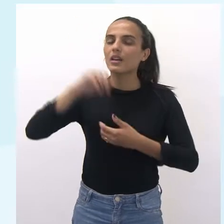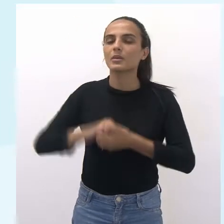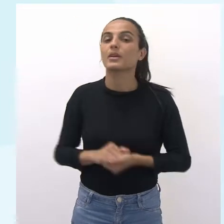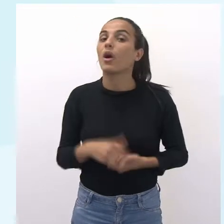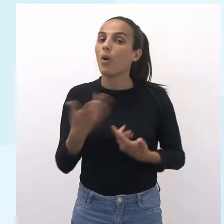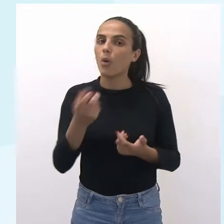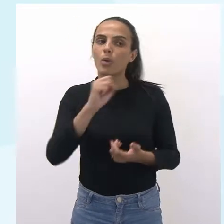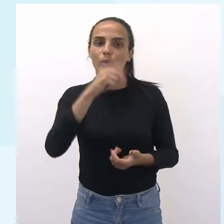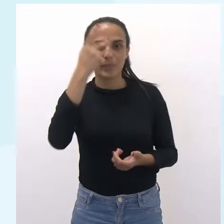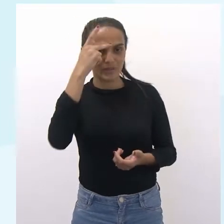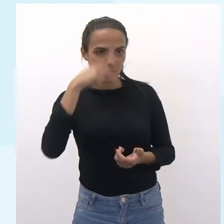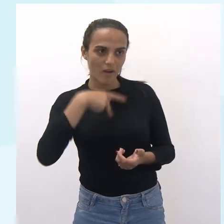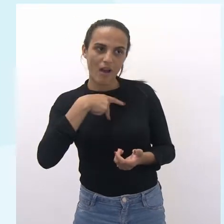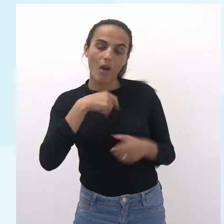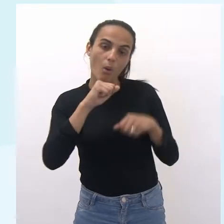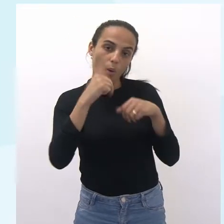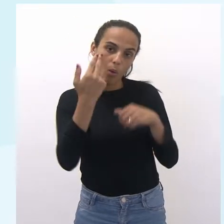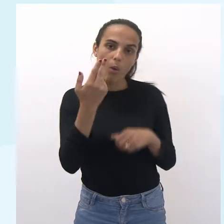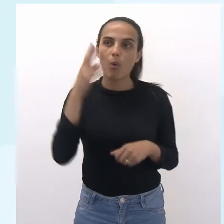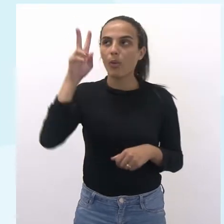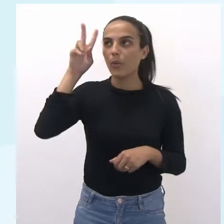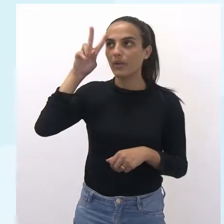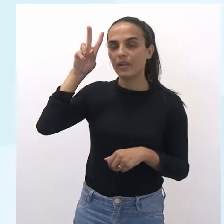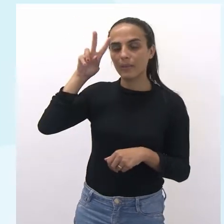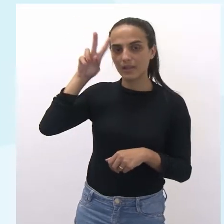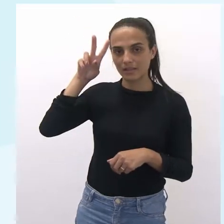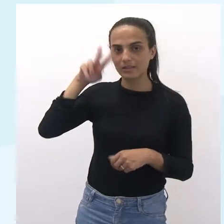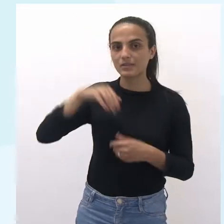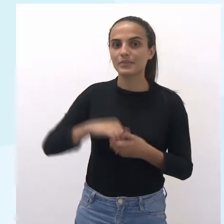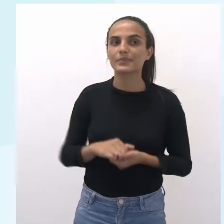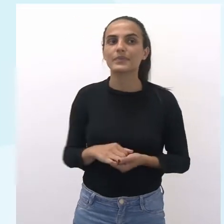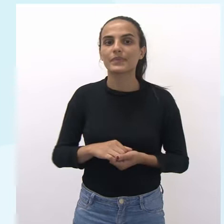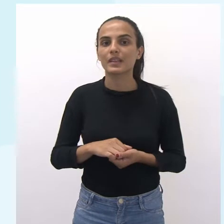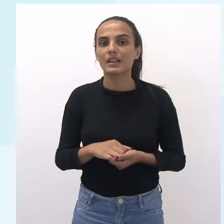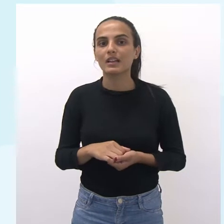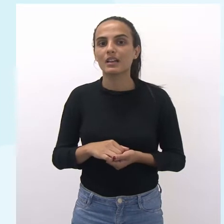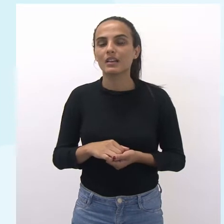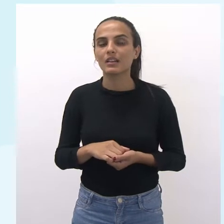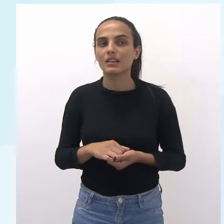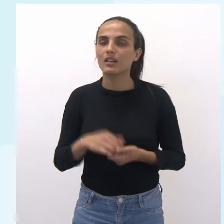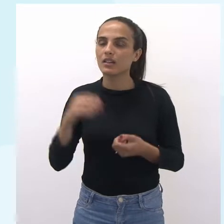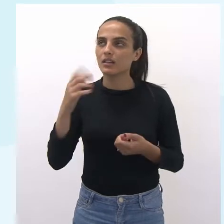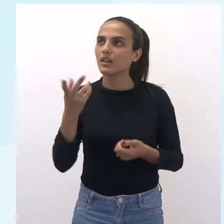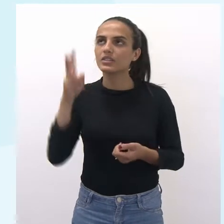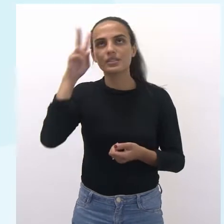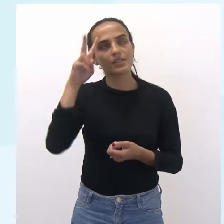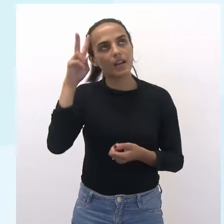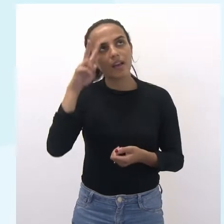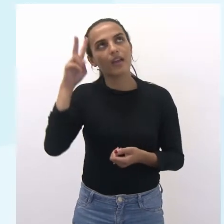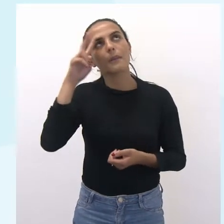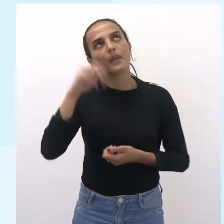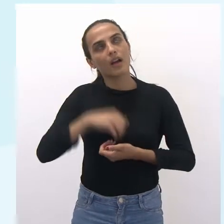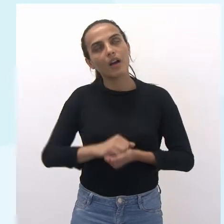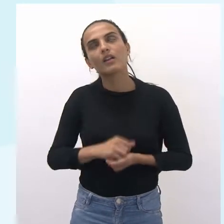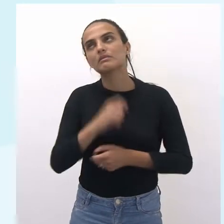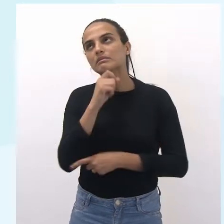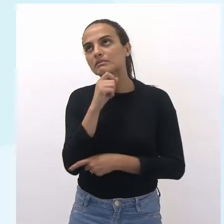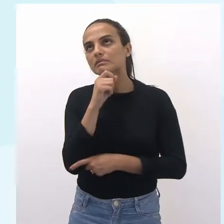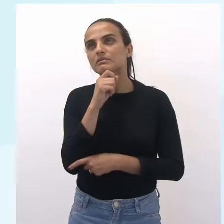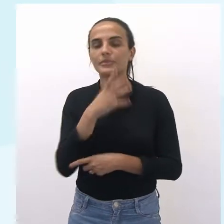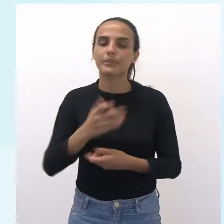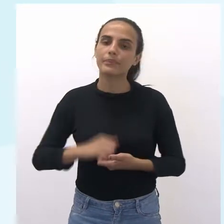pessoais ou questões de memória recente, mas a gente se lembra assim. Hoje,